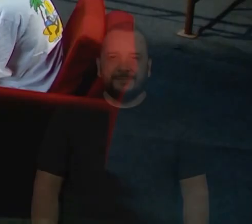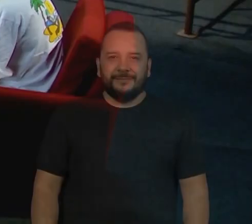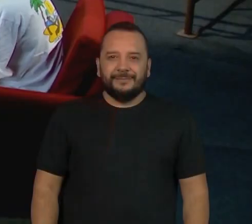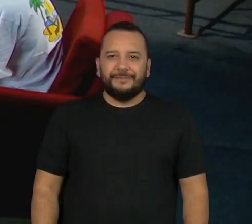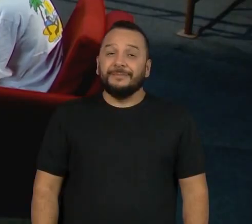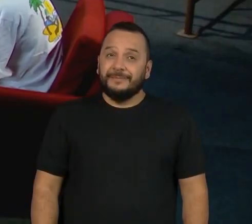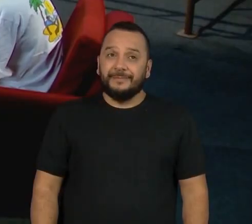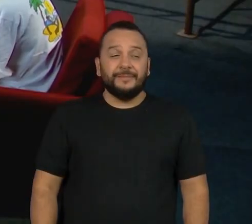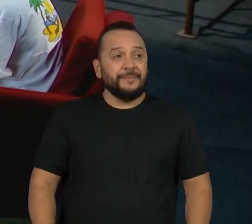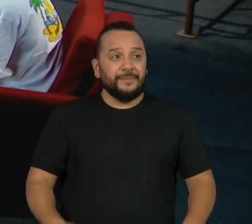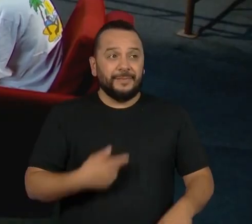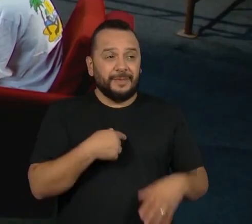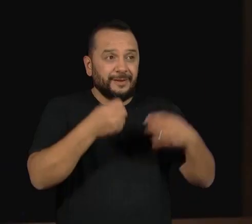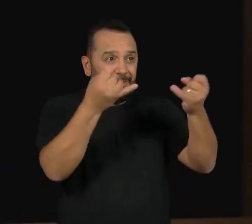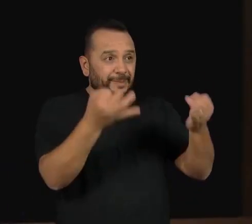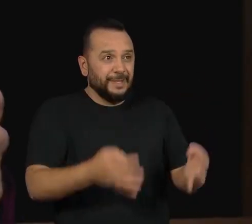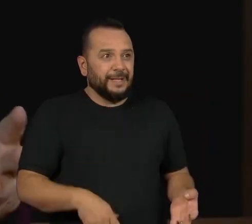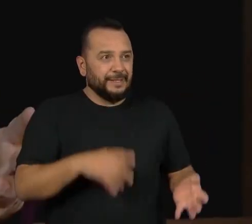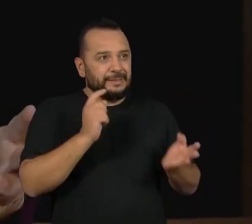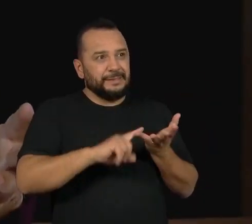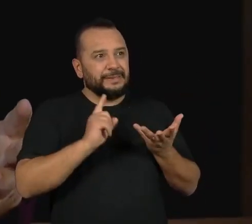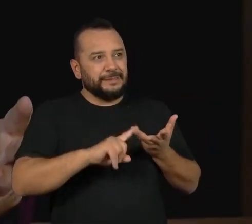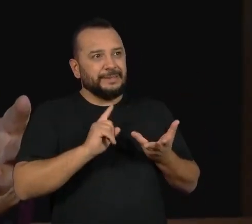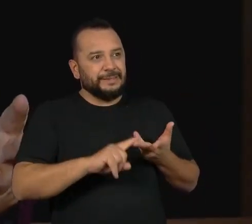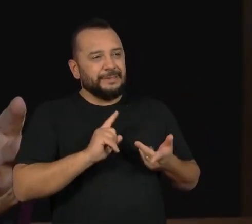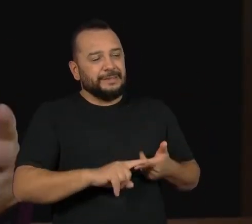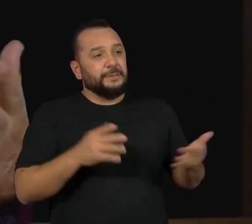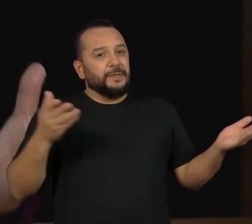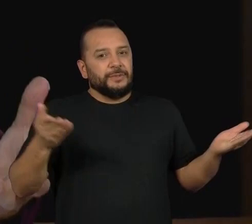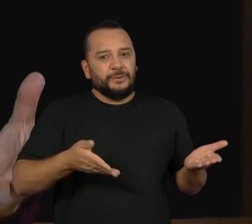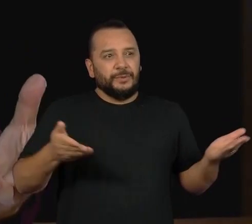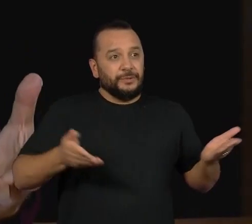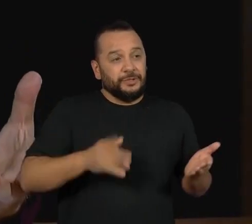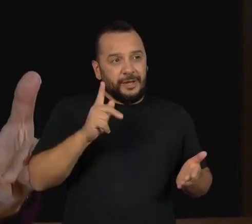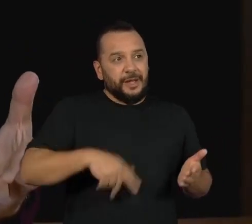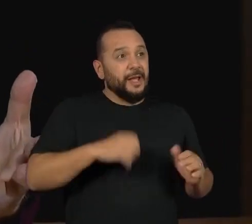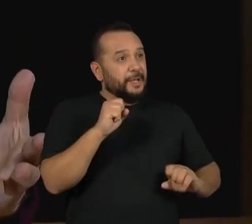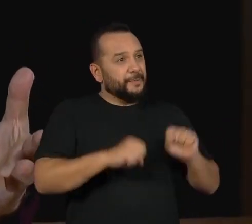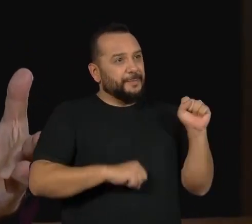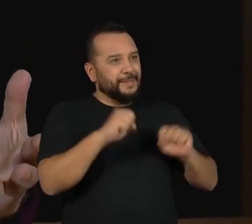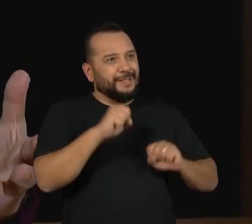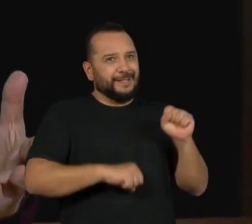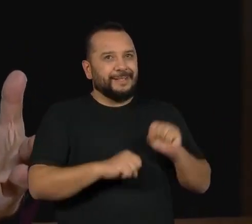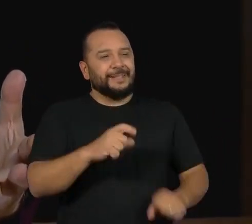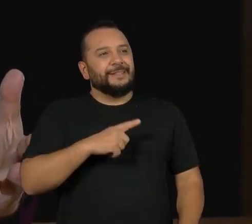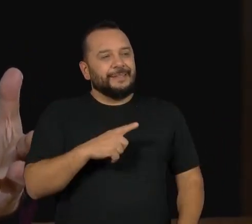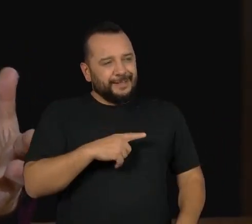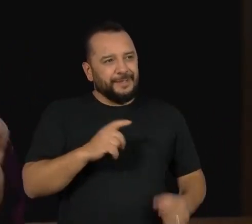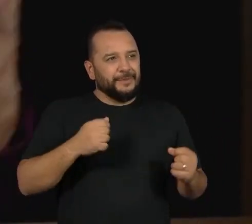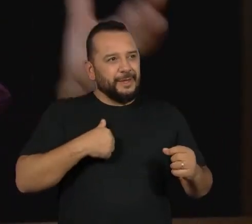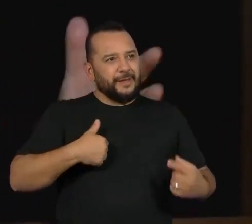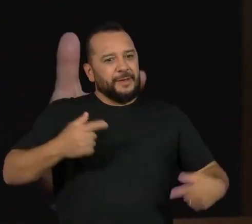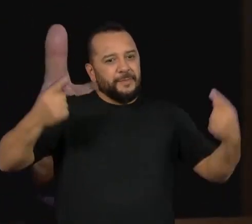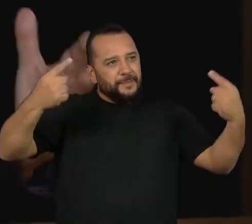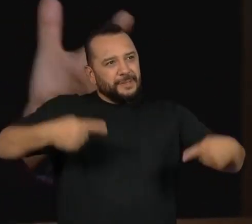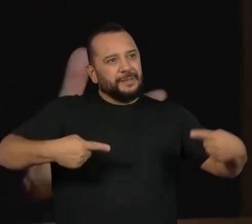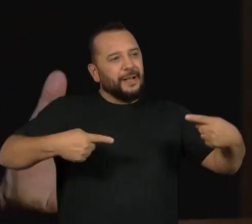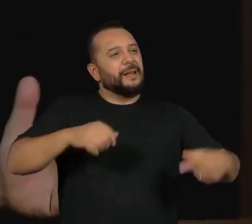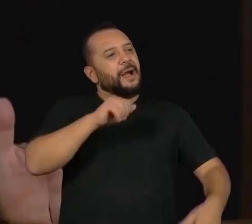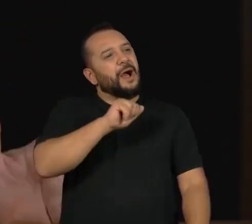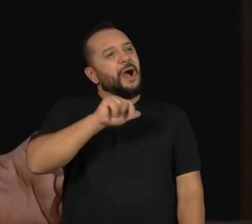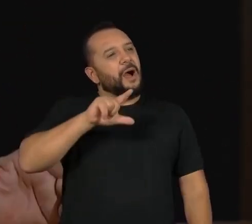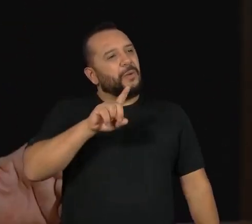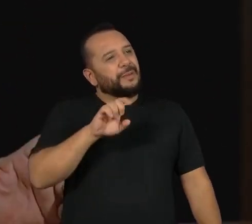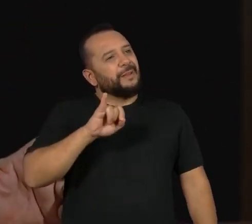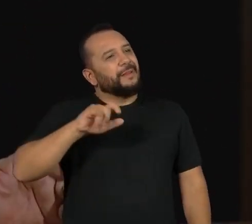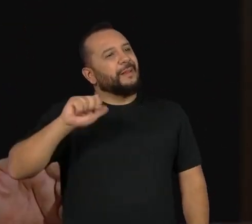agora a gente tá falando disso tudo mas hoje isso já vira uma empresa né a batalha da Aldeia tem sede como é que é